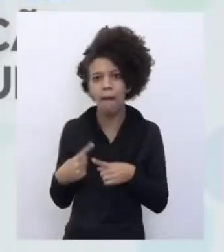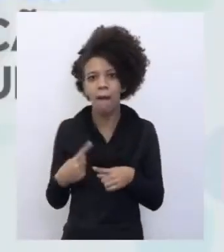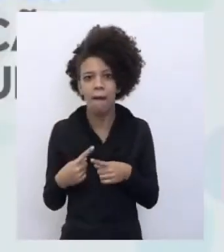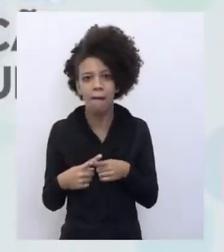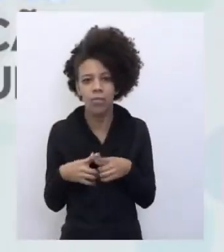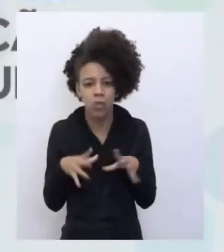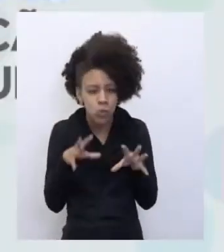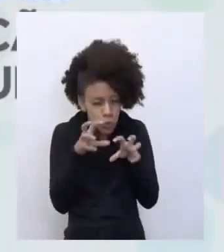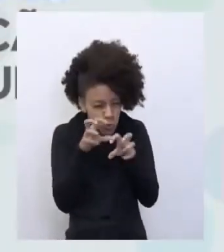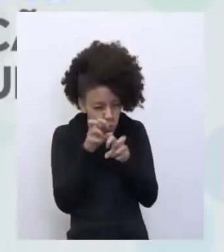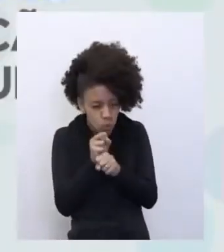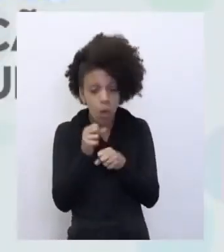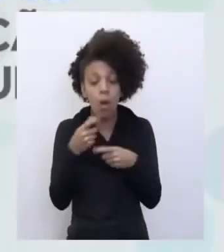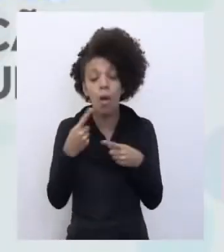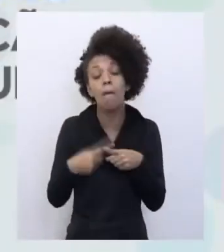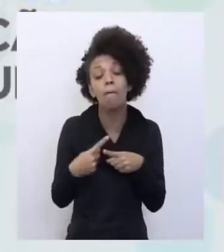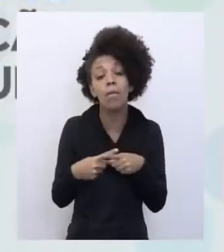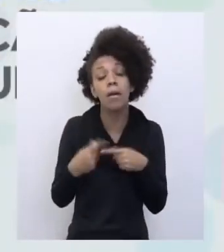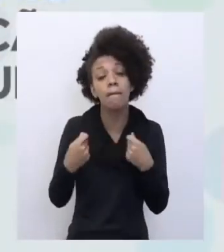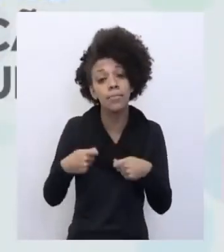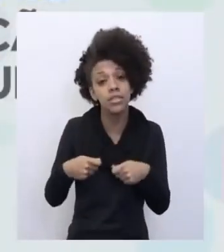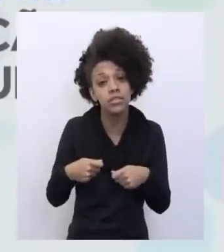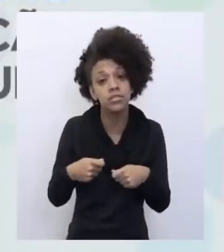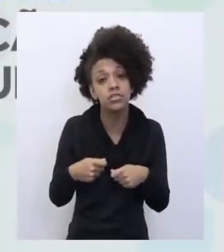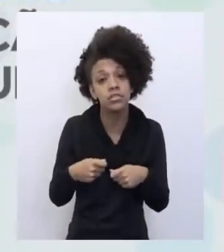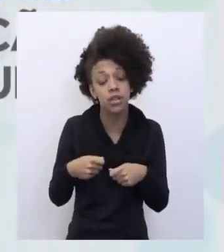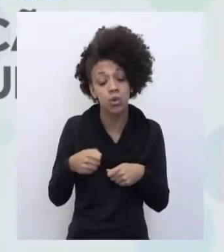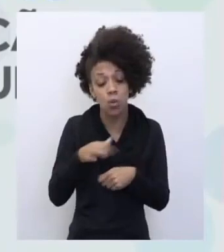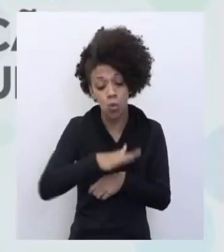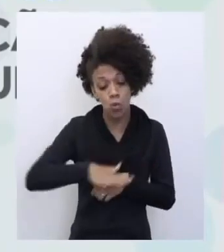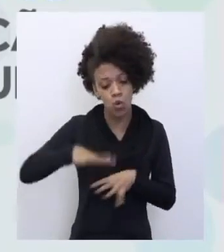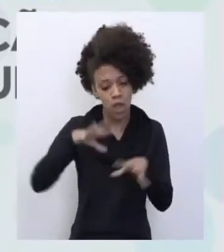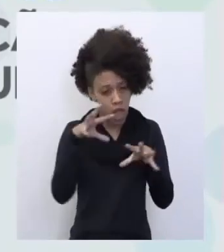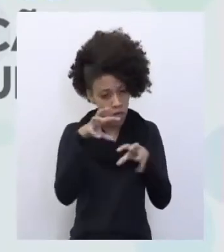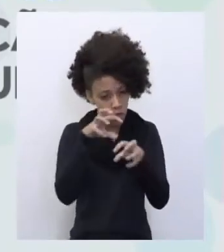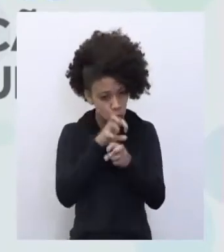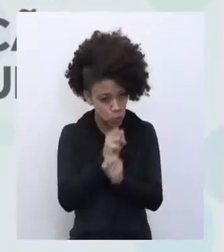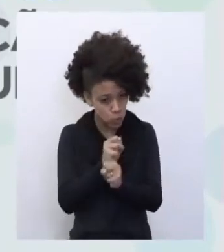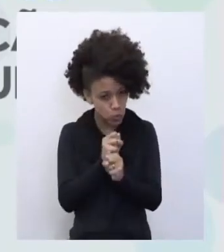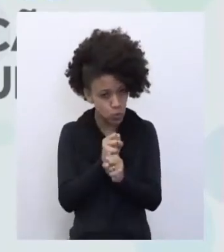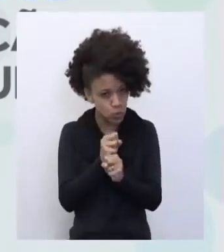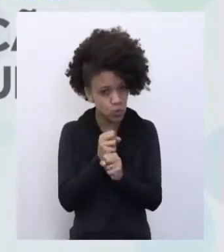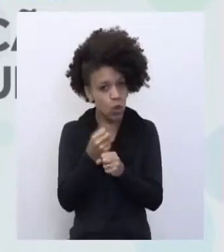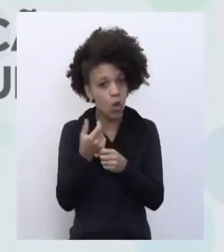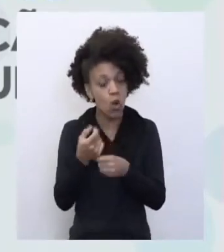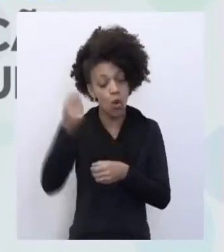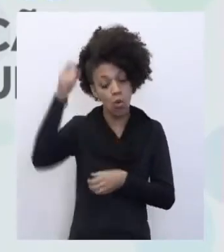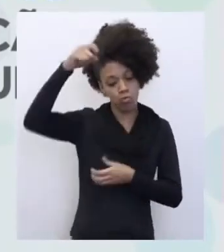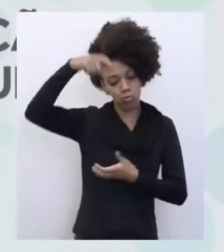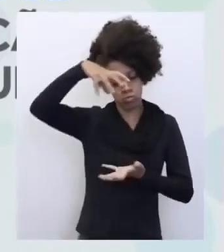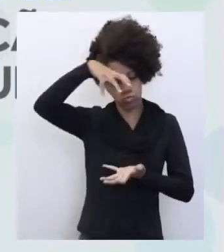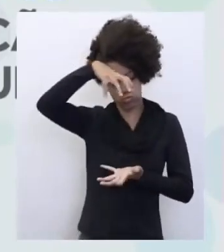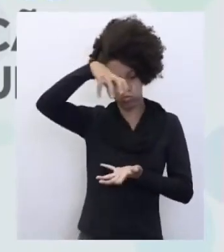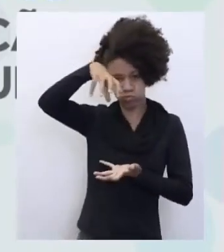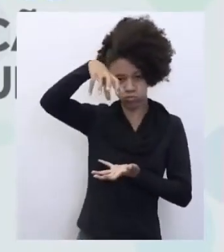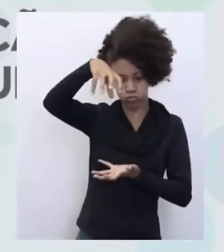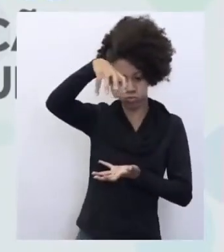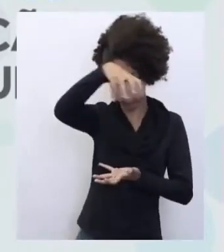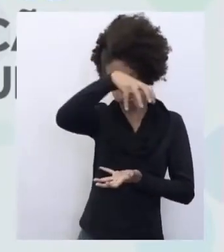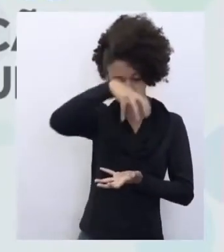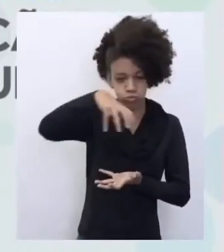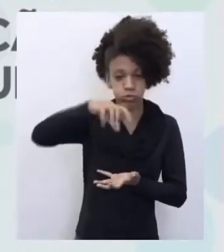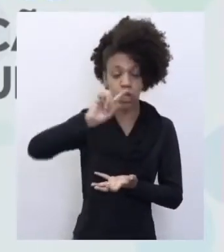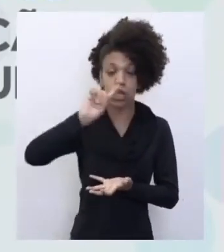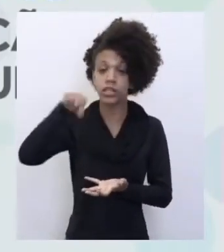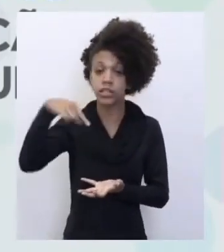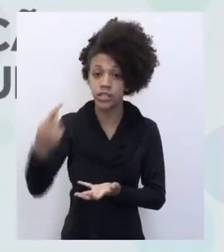escuro. Porque nós precisamos de um ambiente escuro, com um foco de luz, para que depois a gente